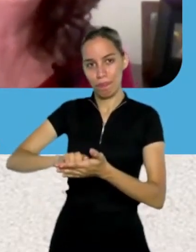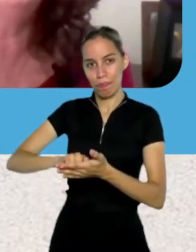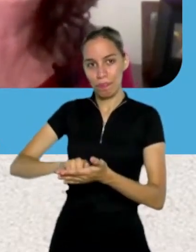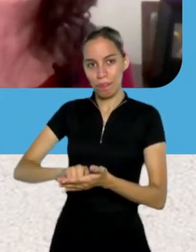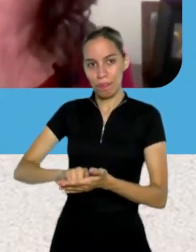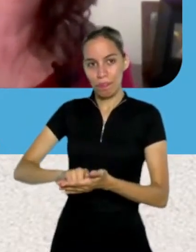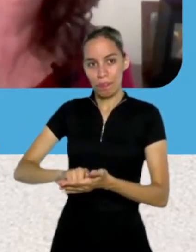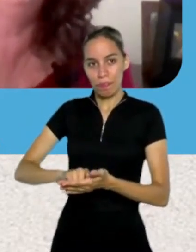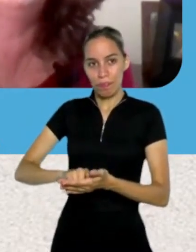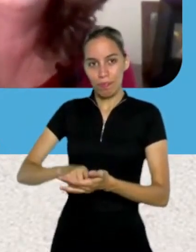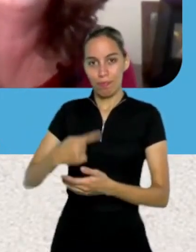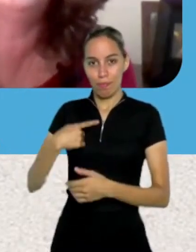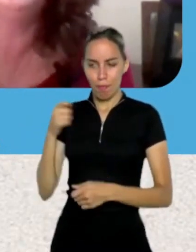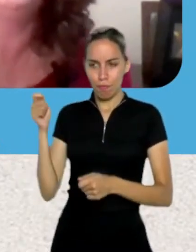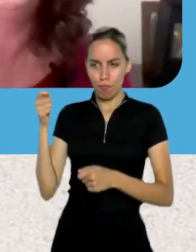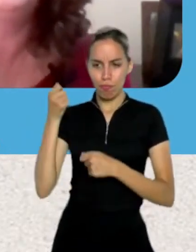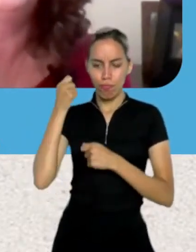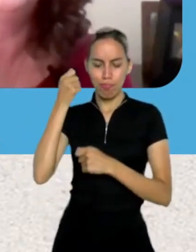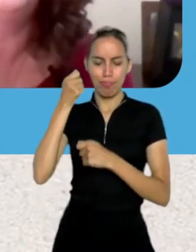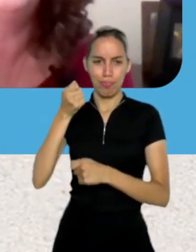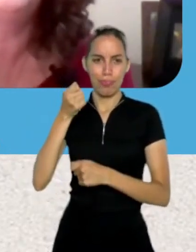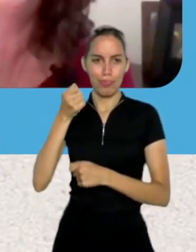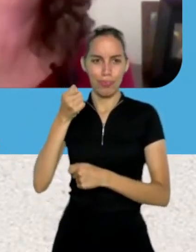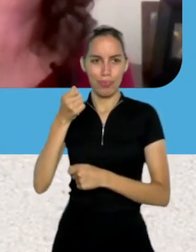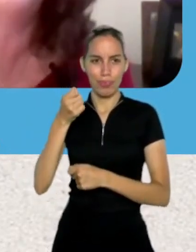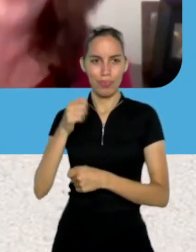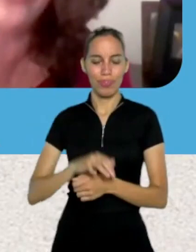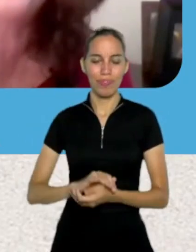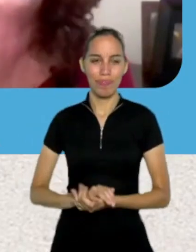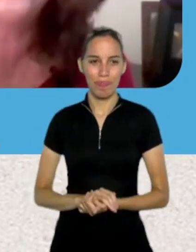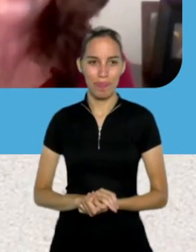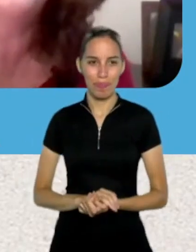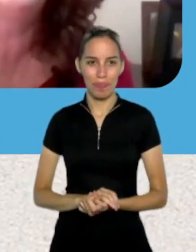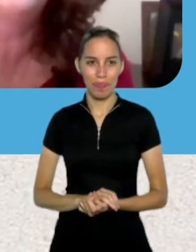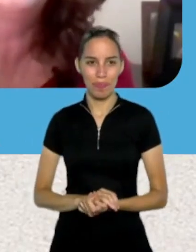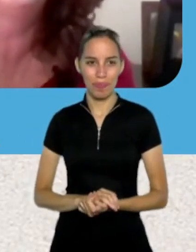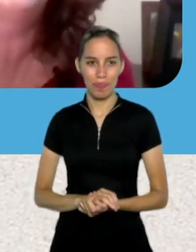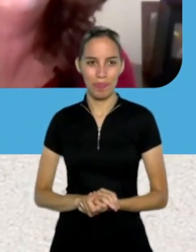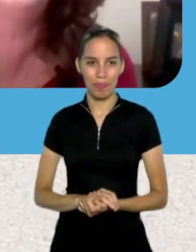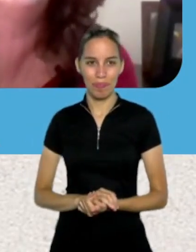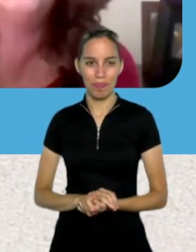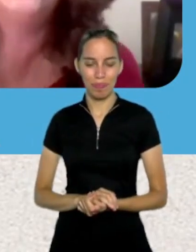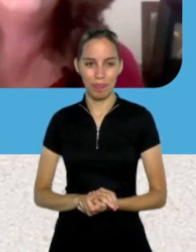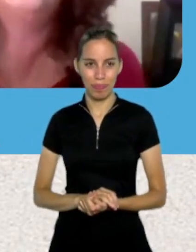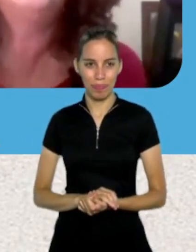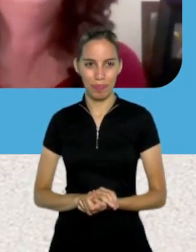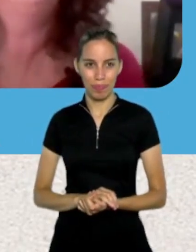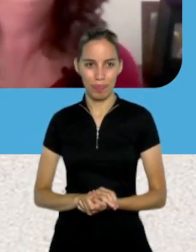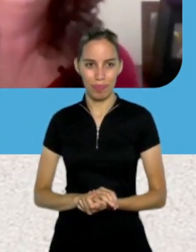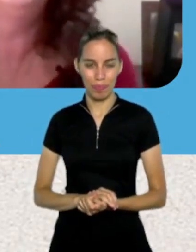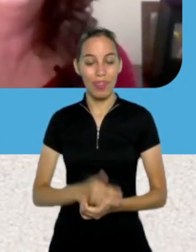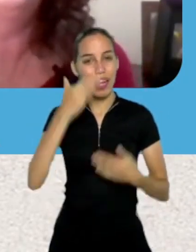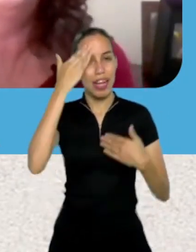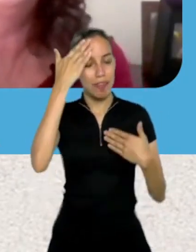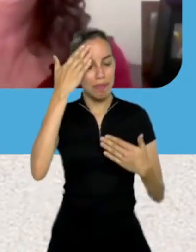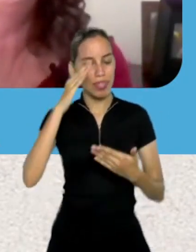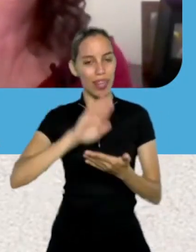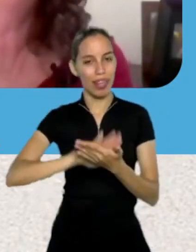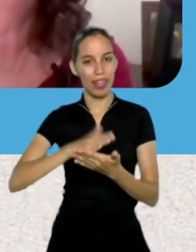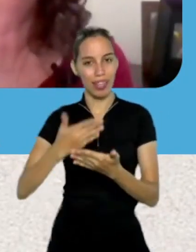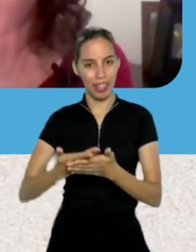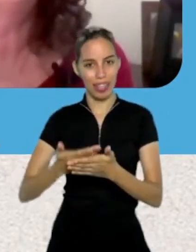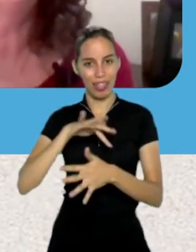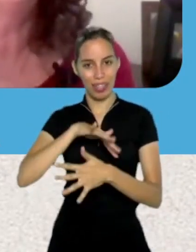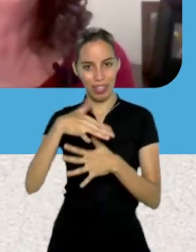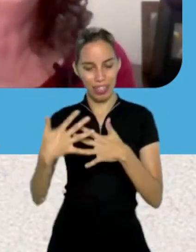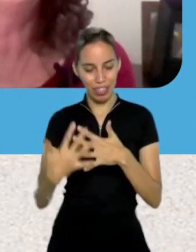minha bandeira. A nossa. Então, obrigada, nossa. Raíssa. Obrigada, Raíssa, que esteve aqui com a gente,